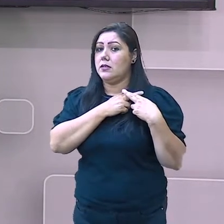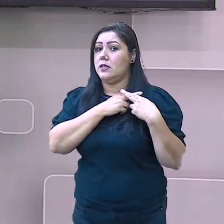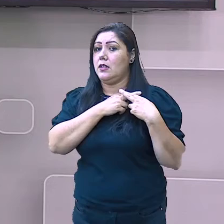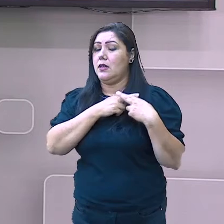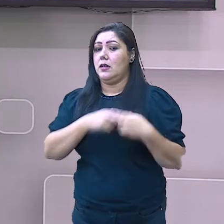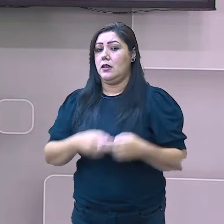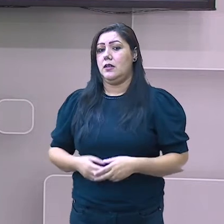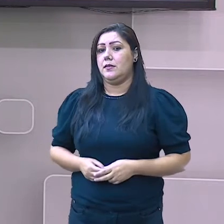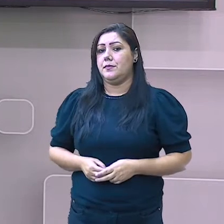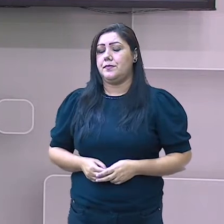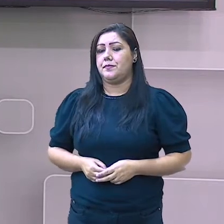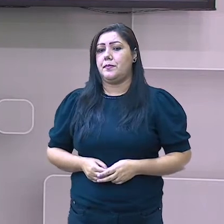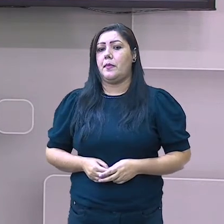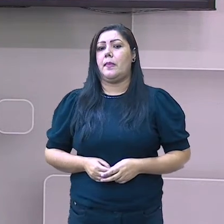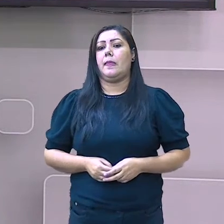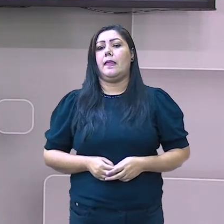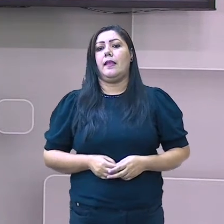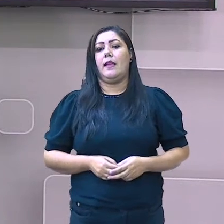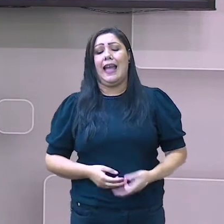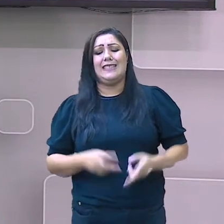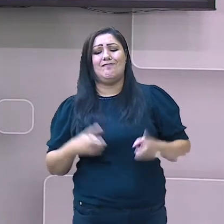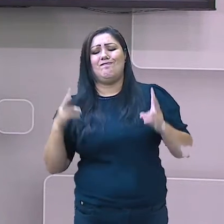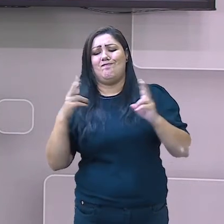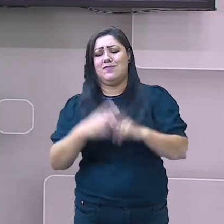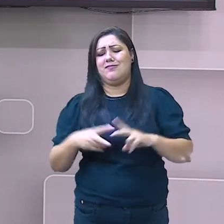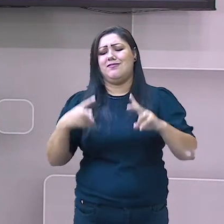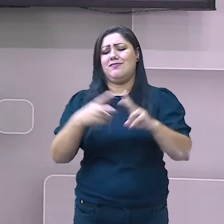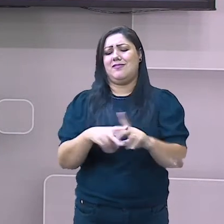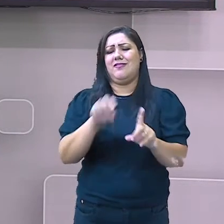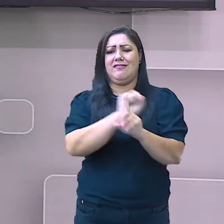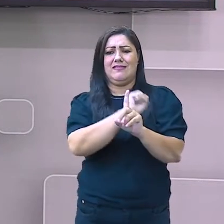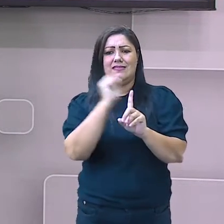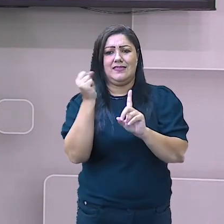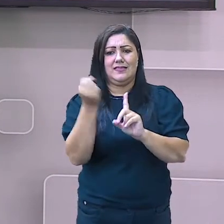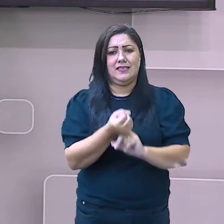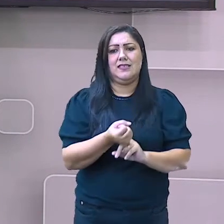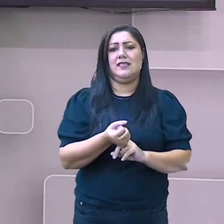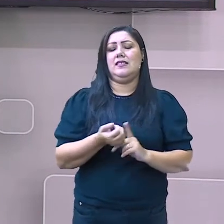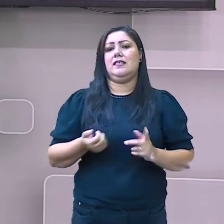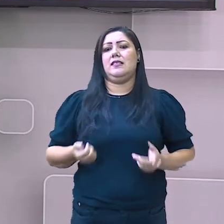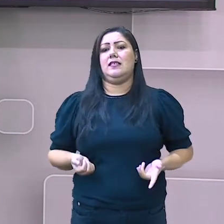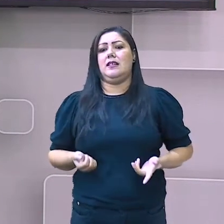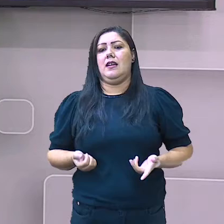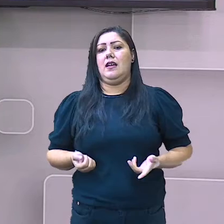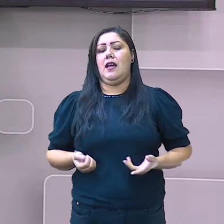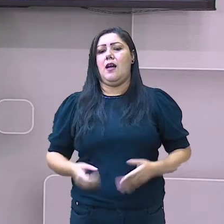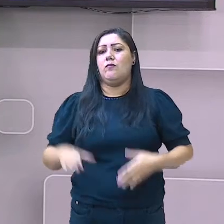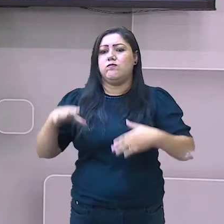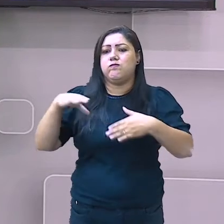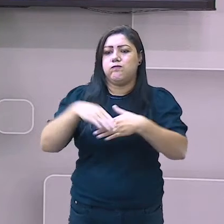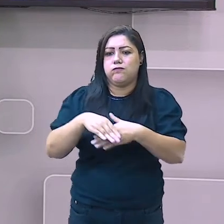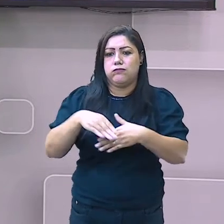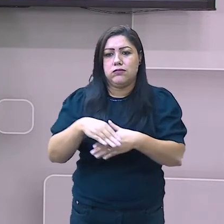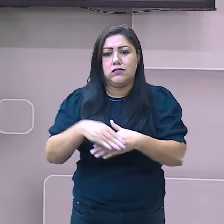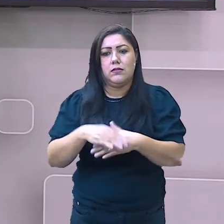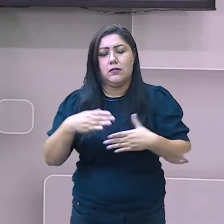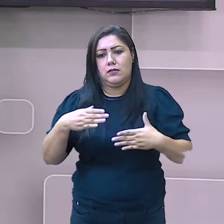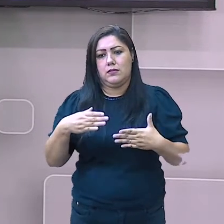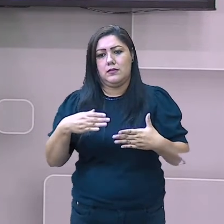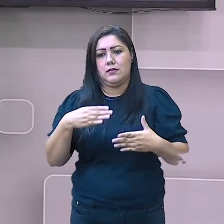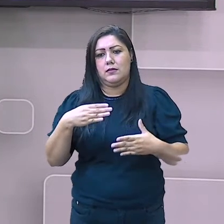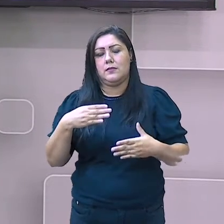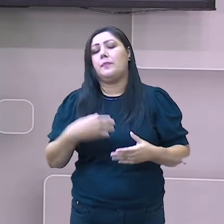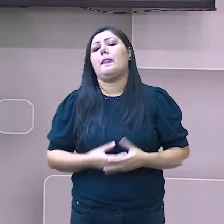Os conflitos sociais foram se intensificando. Iniciou-se um processo de abertura política.